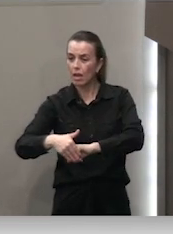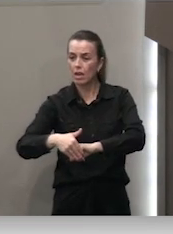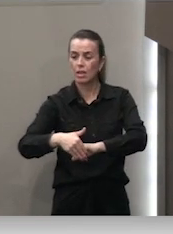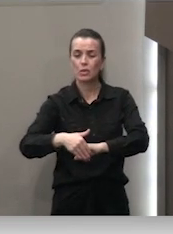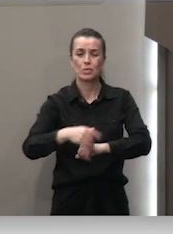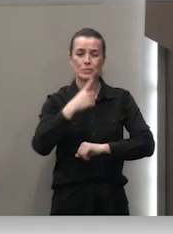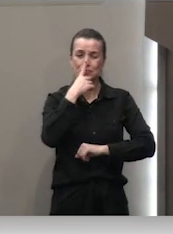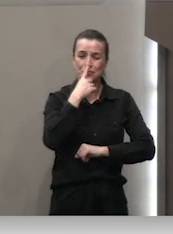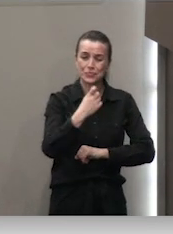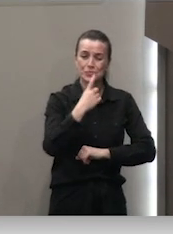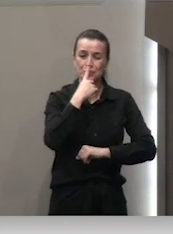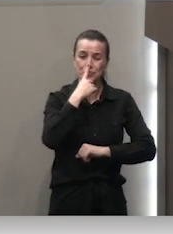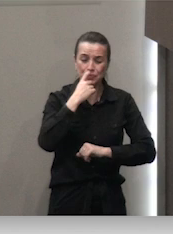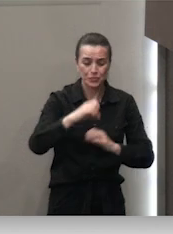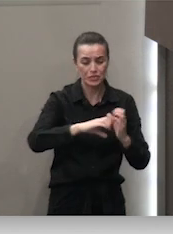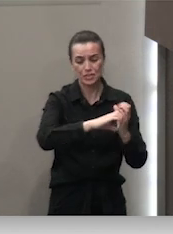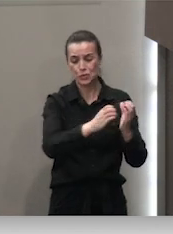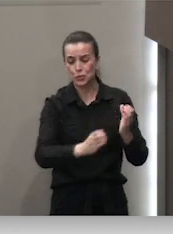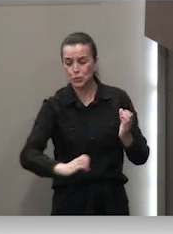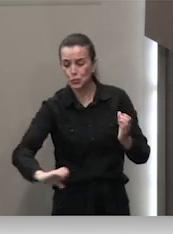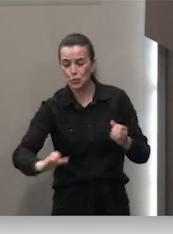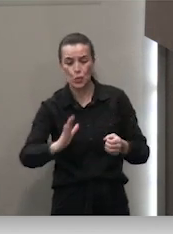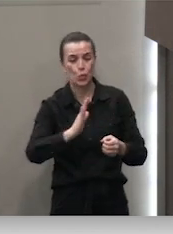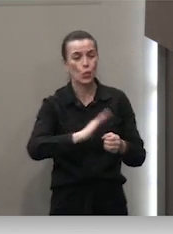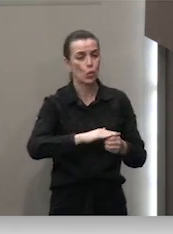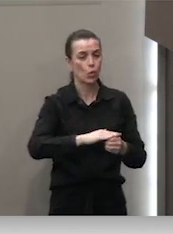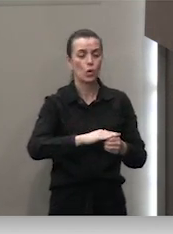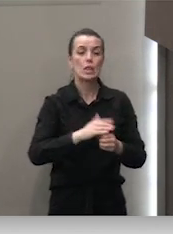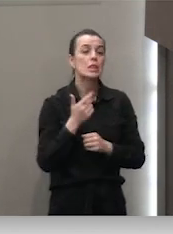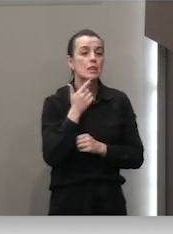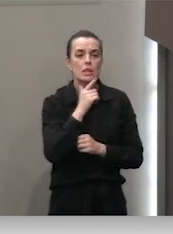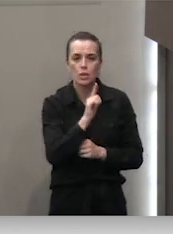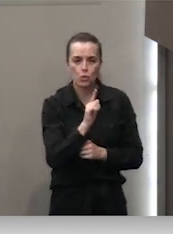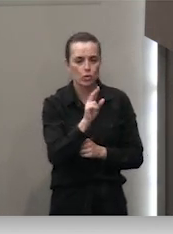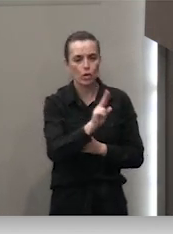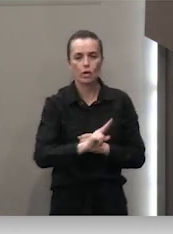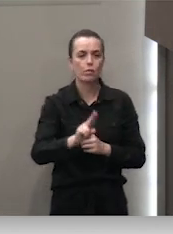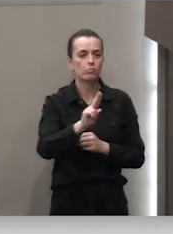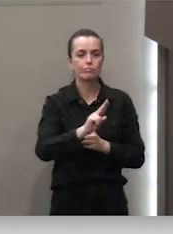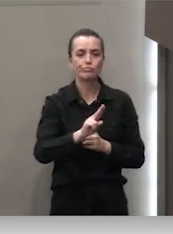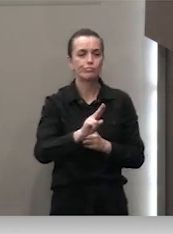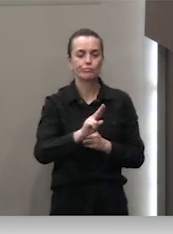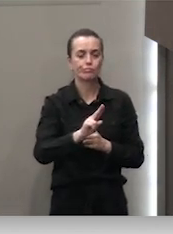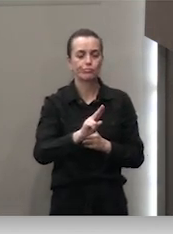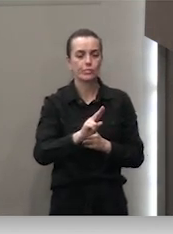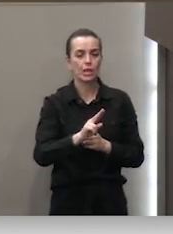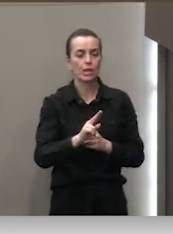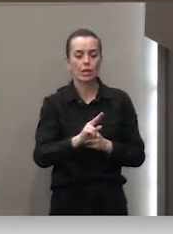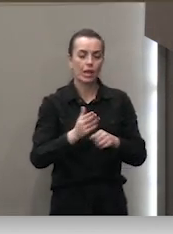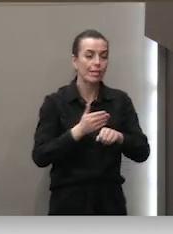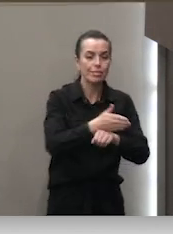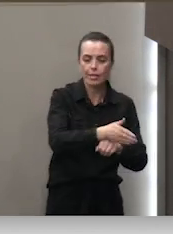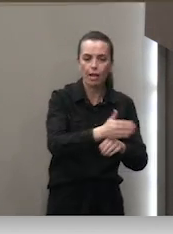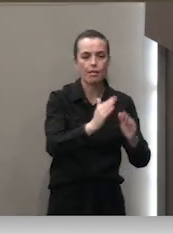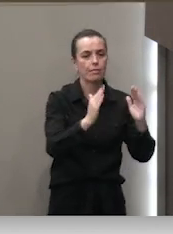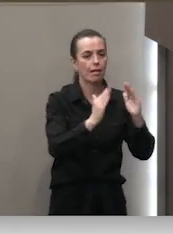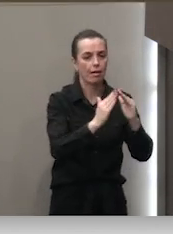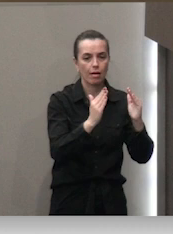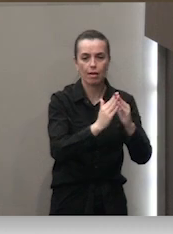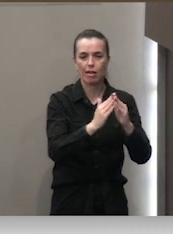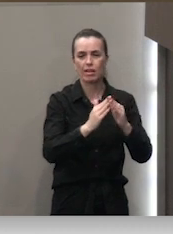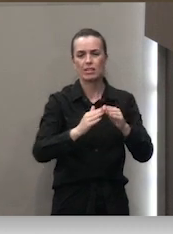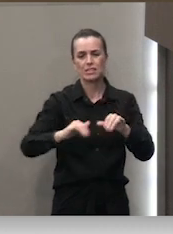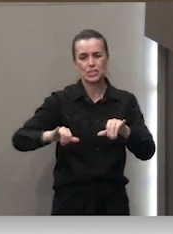conseguem entrar na sua residência porque estourou a tubulação. Problema, assim, ó, crítico, trazendo risco de